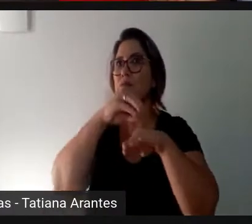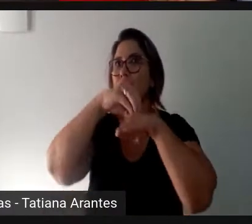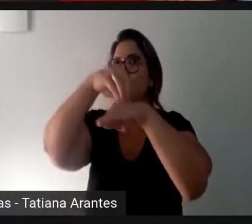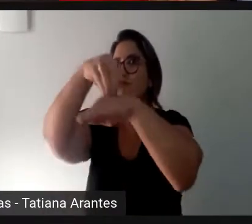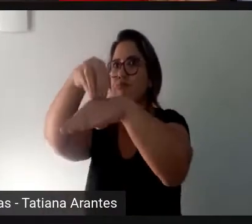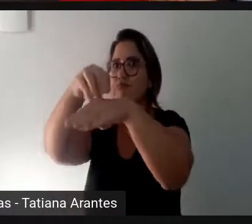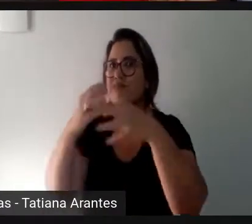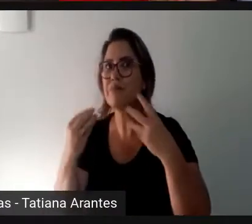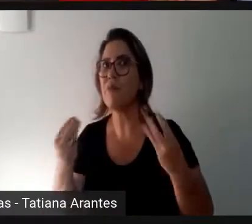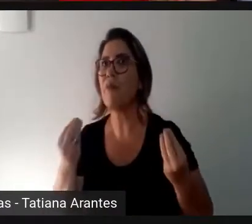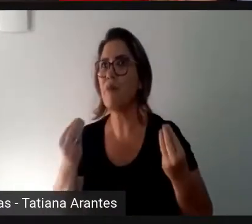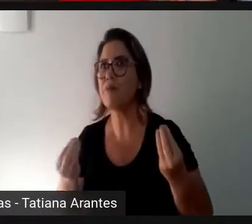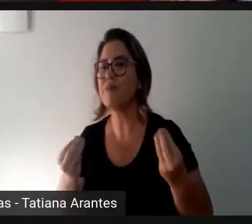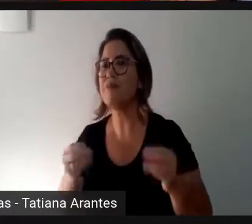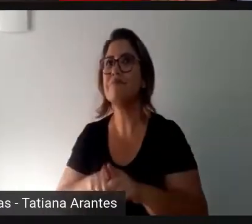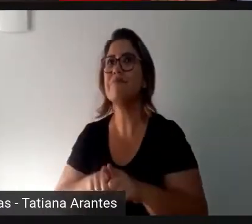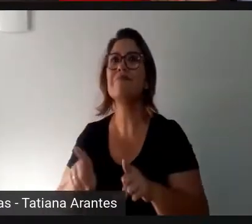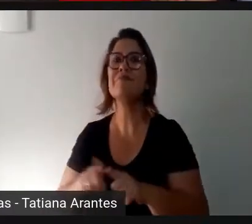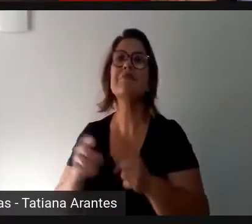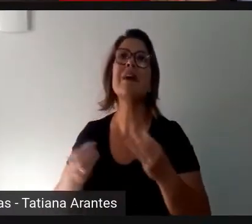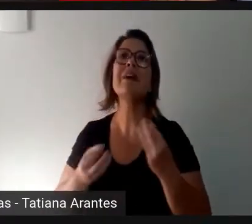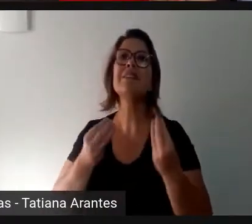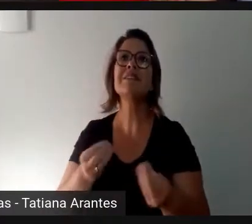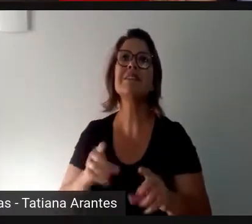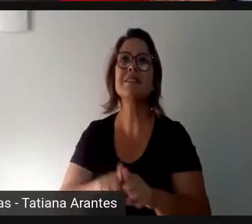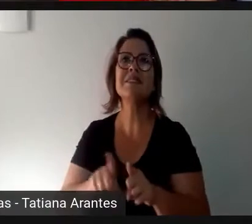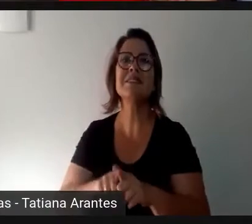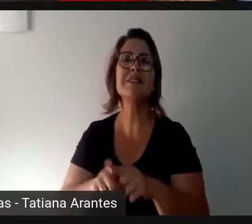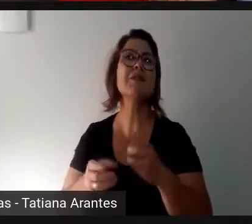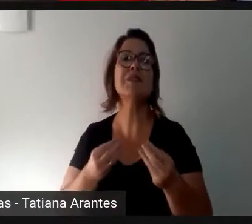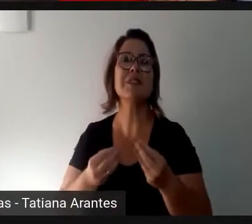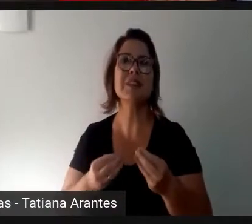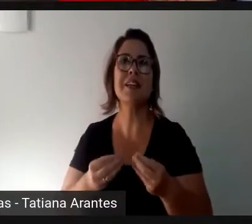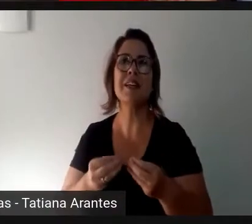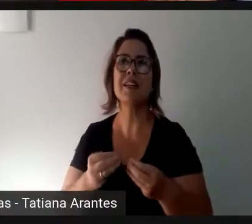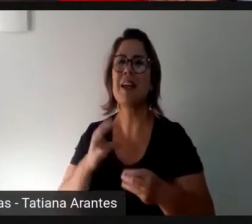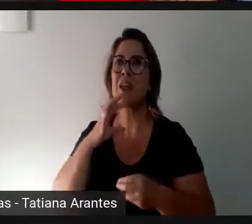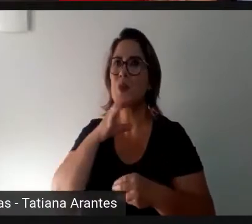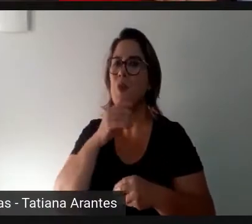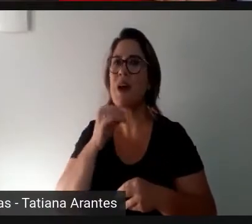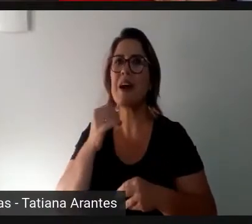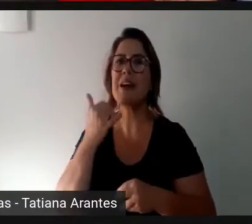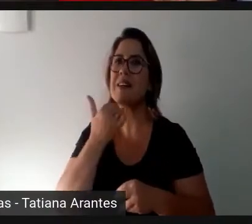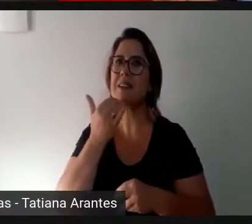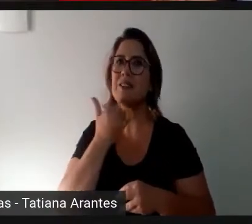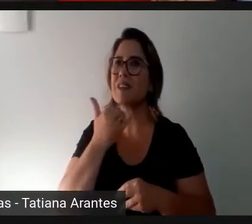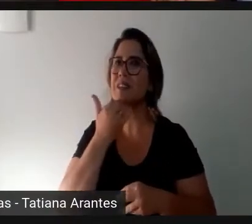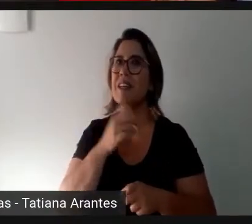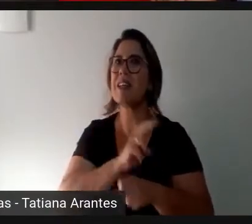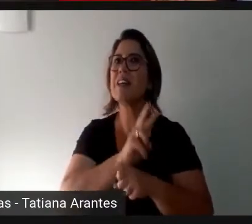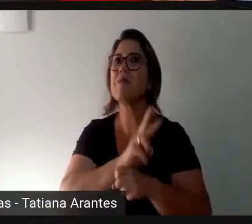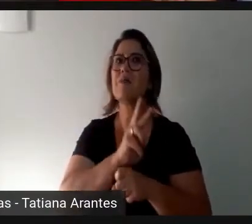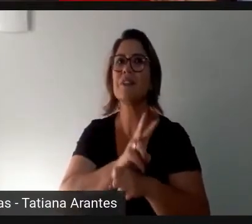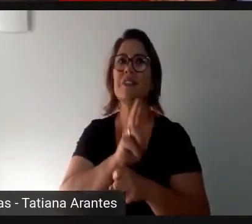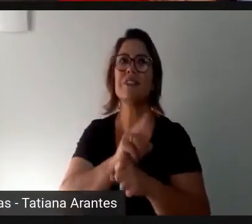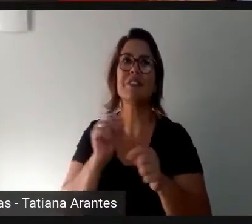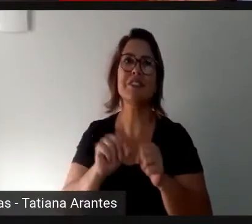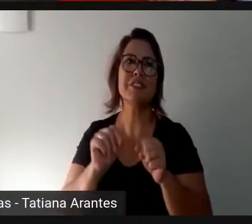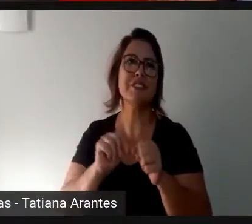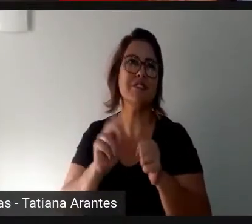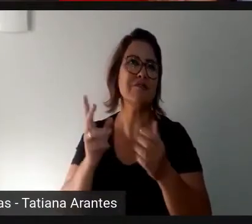de conformidade, mas também risco de não entregar o seu objeto. Não adianta você blindar seu avião para ele não voar. Júlio, você tocou num ponto